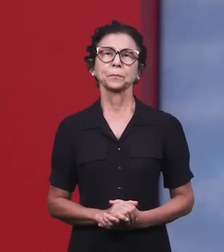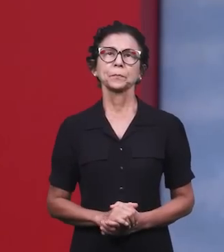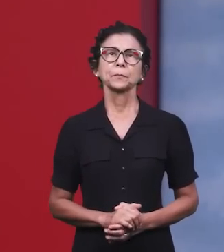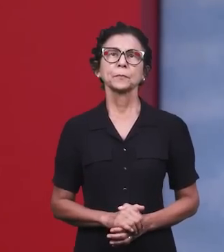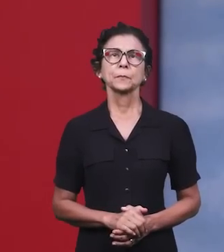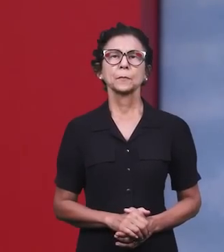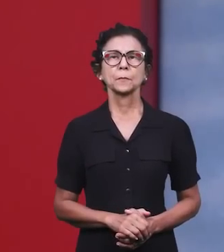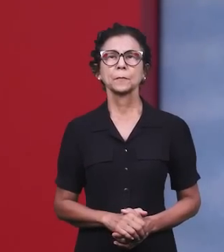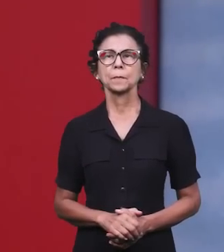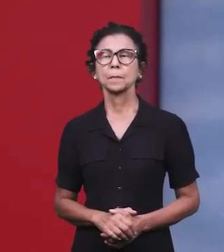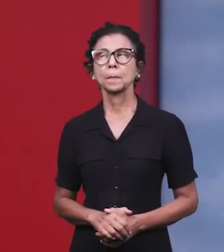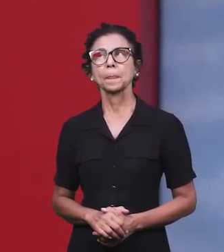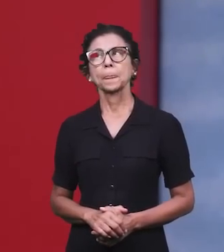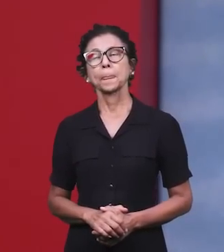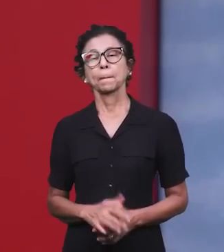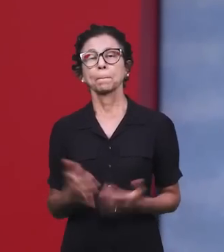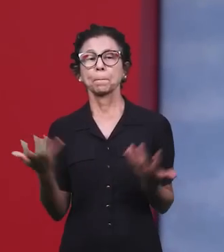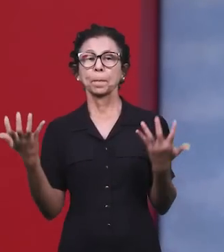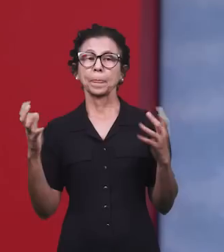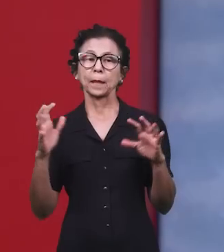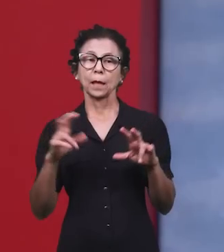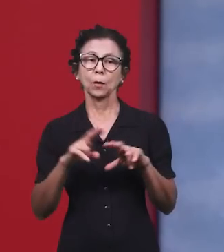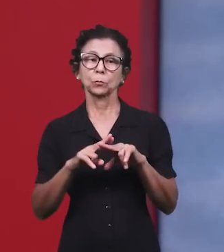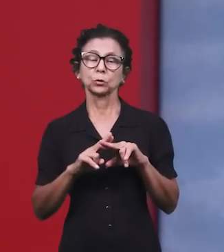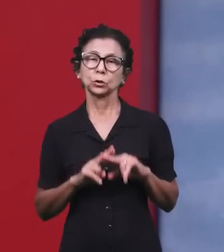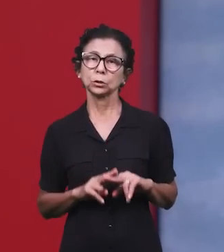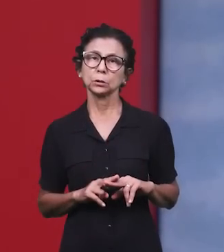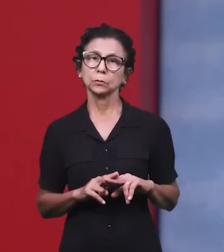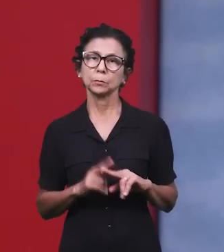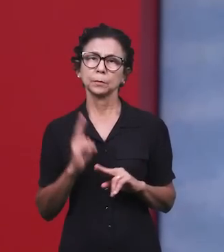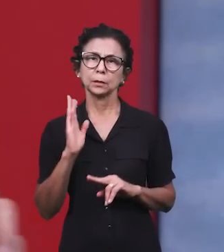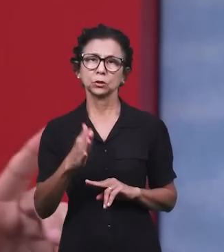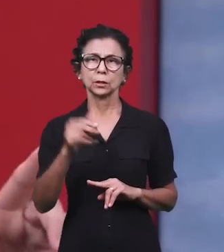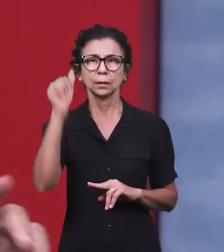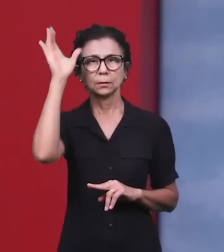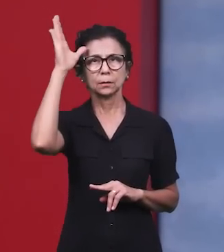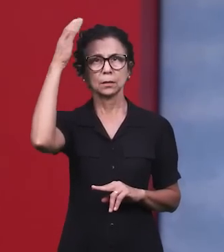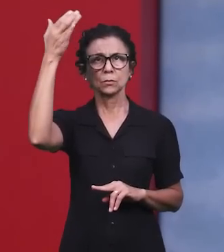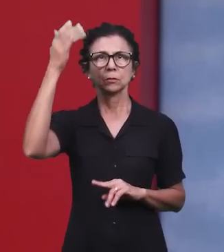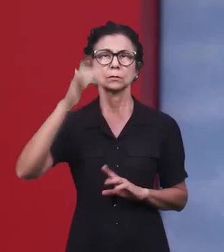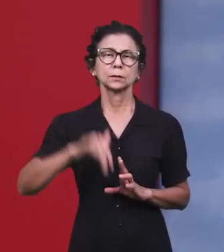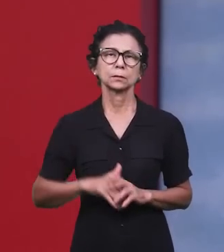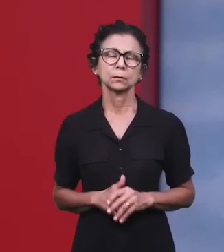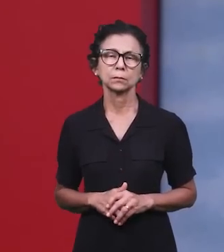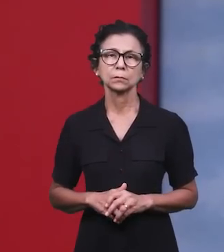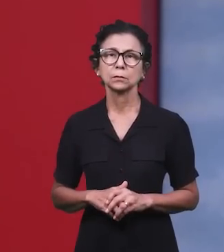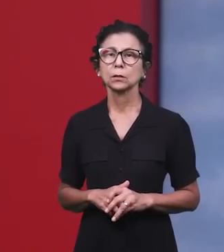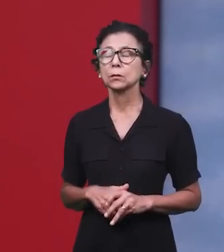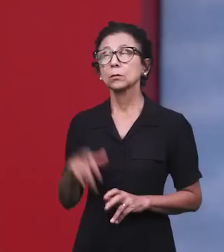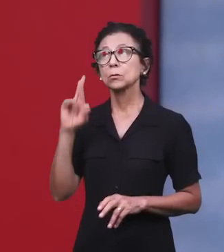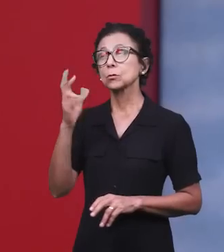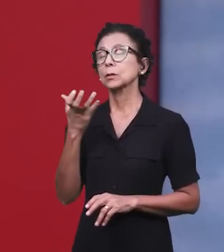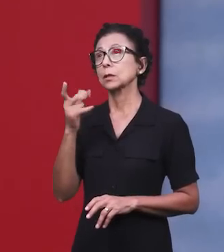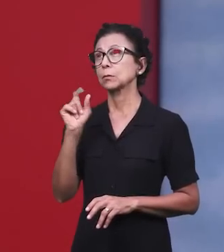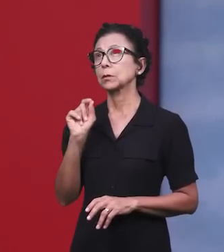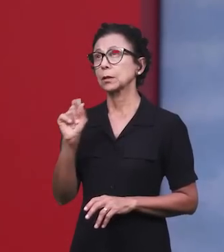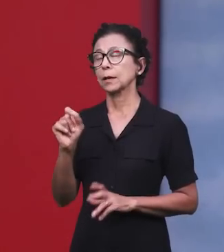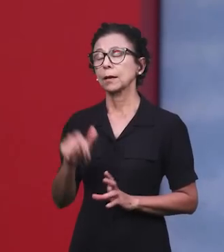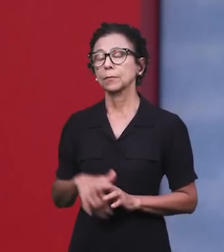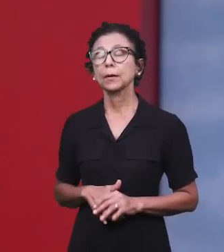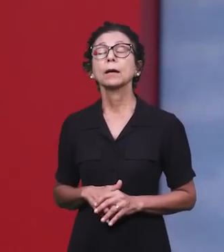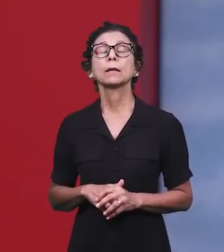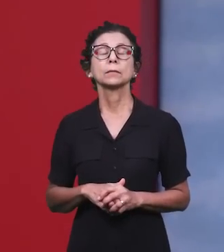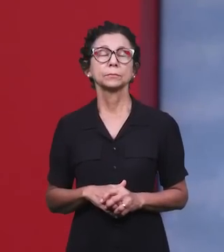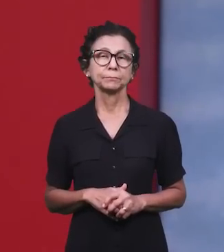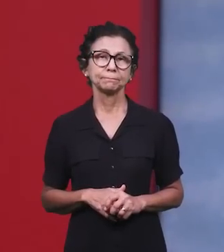você falou, não quer aquele motivo, ou porque ele já vai resolver, ou porque ele quer outro motivo. Então, Senhor, o que o Senhor quer? Esse? Ah, esse é esse.